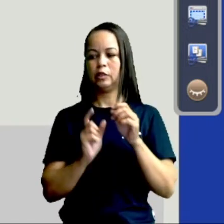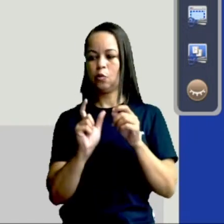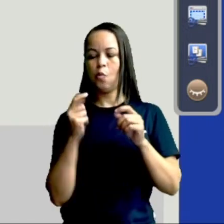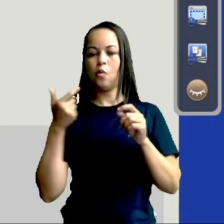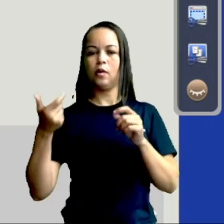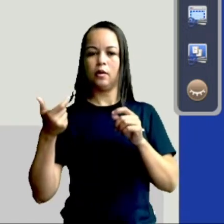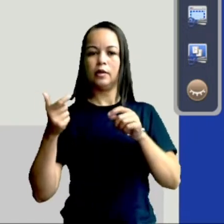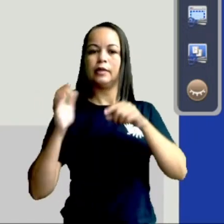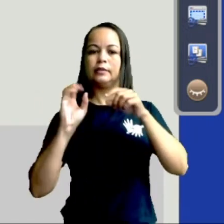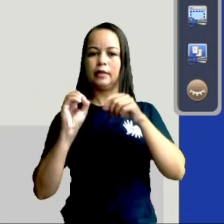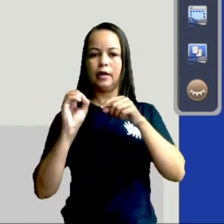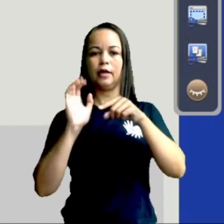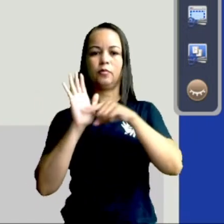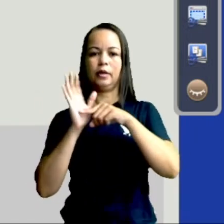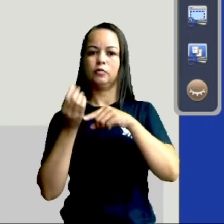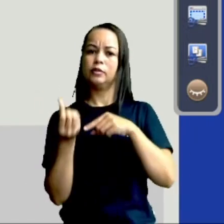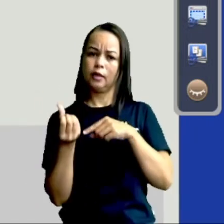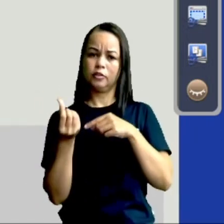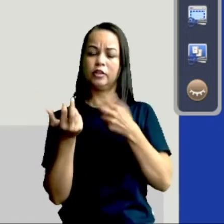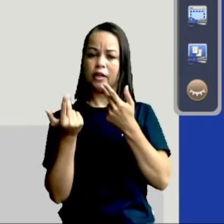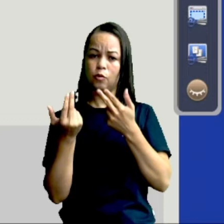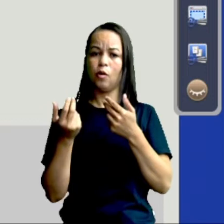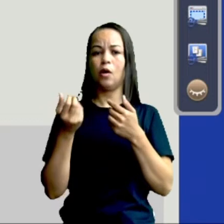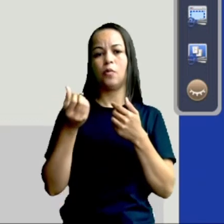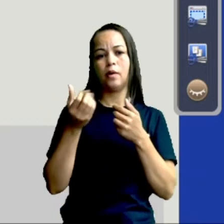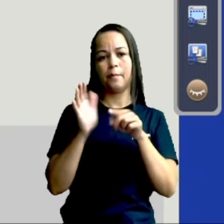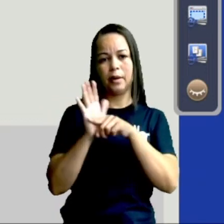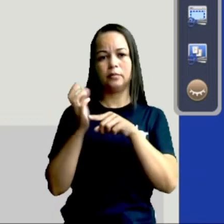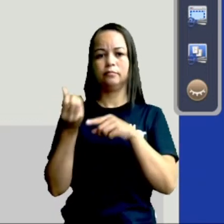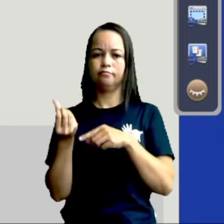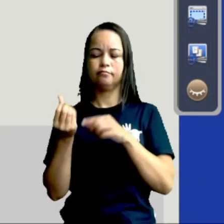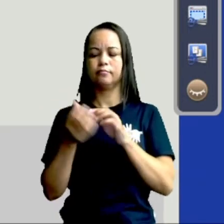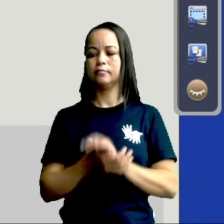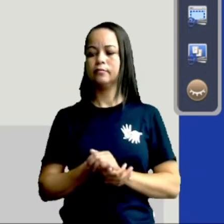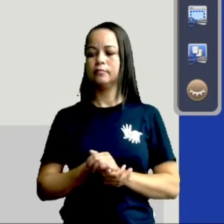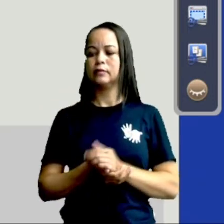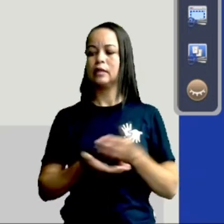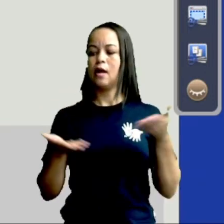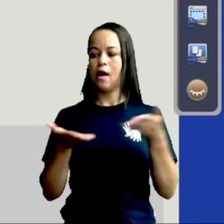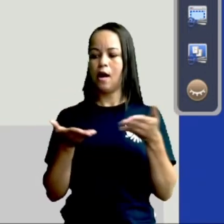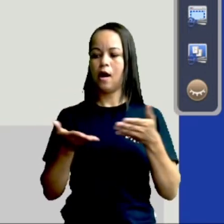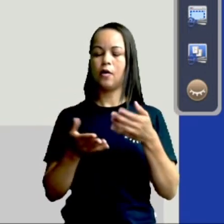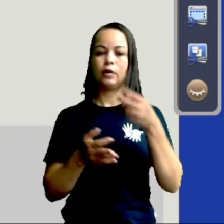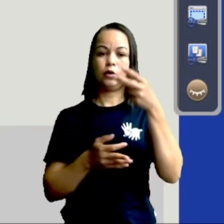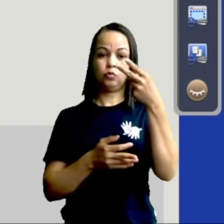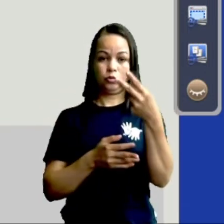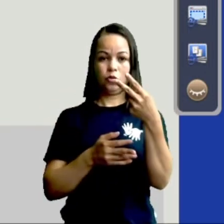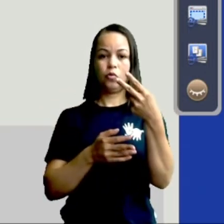lado, 0 menos 6, que dá menos 6. Agora a gente quer tirar o 2, ó. Para isso, a gente